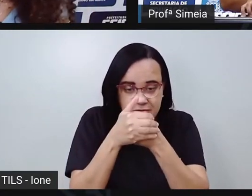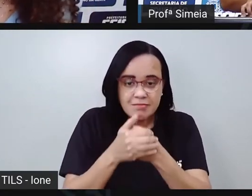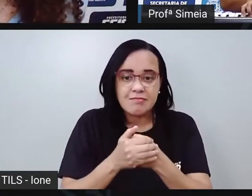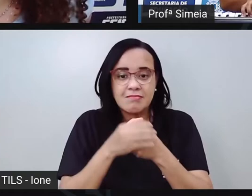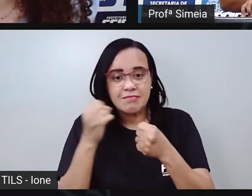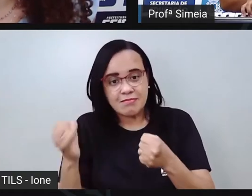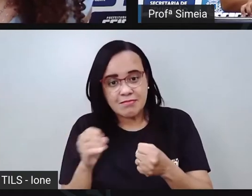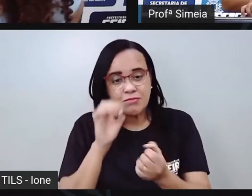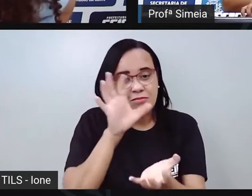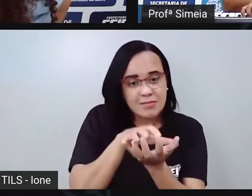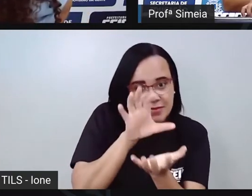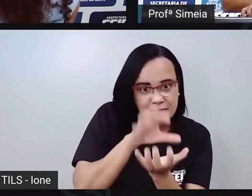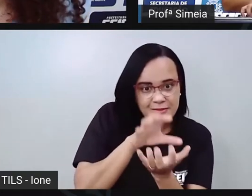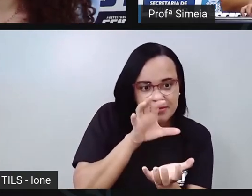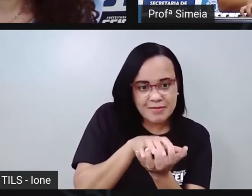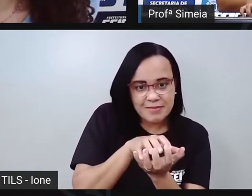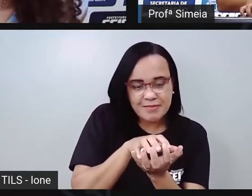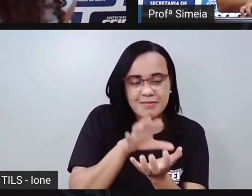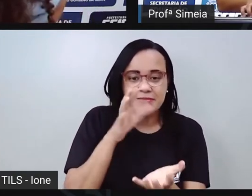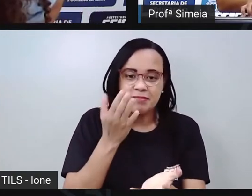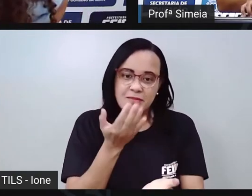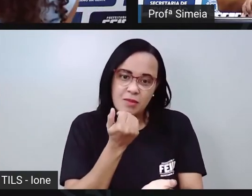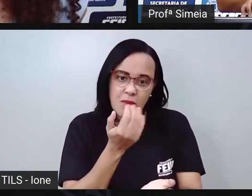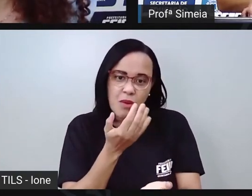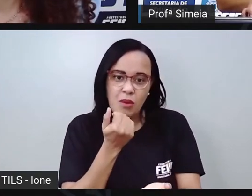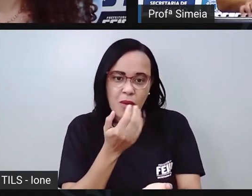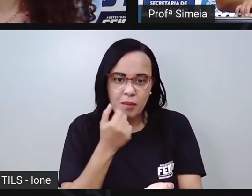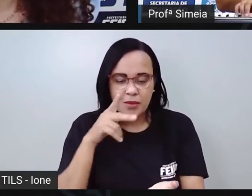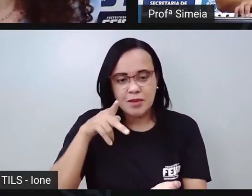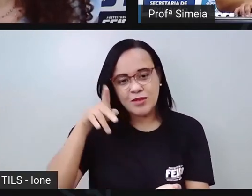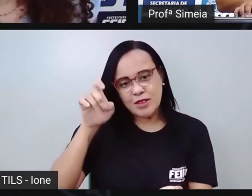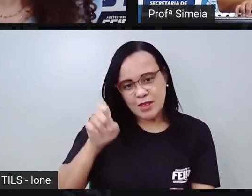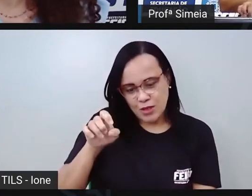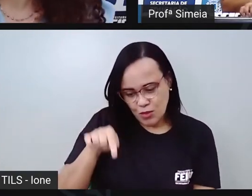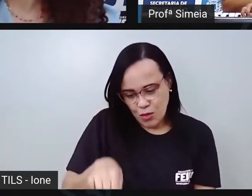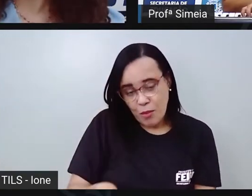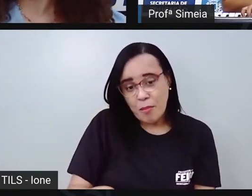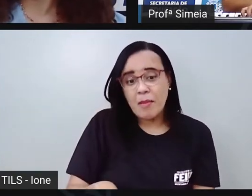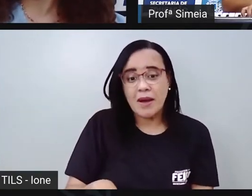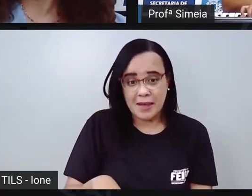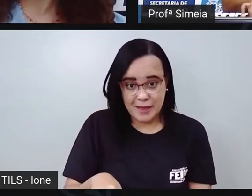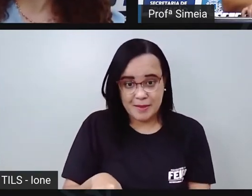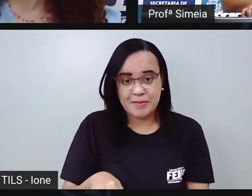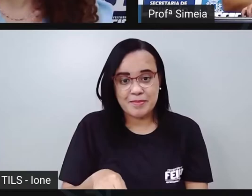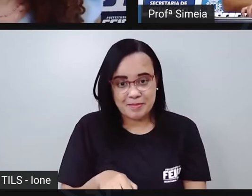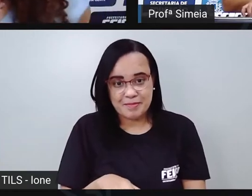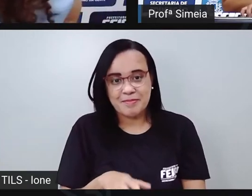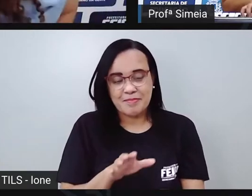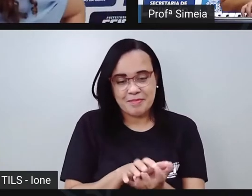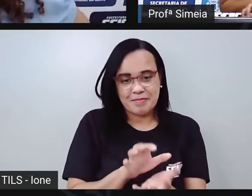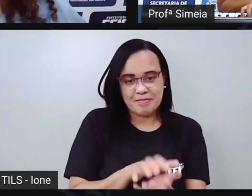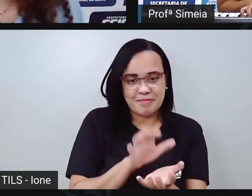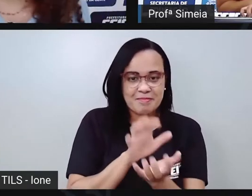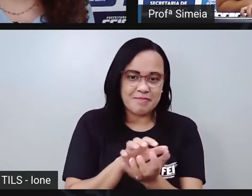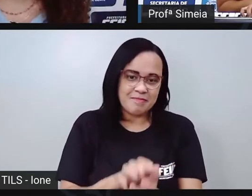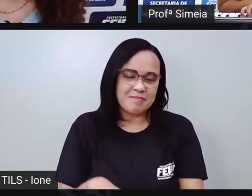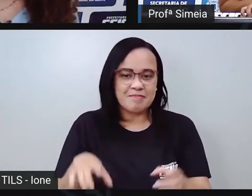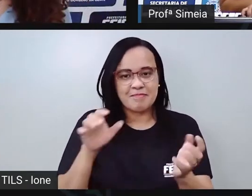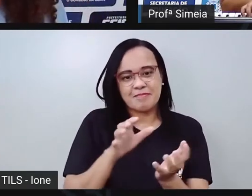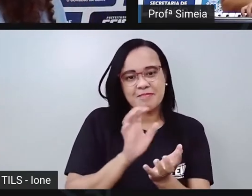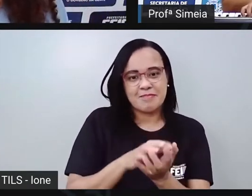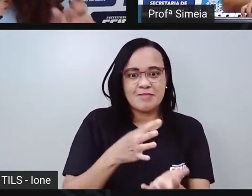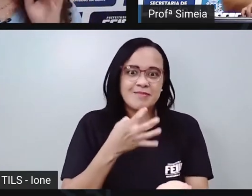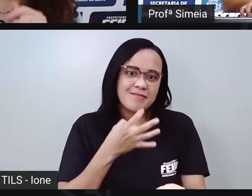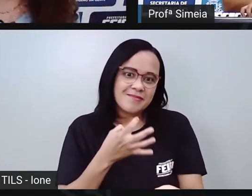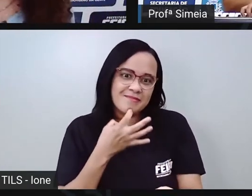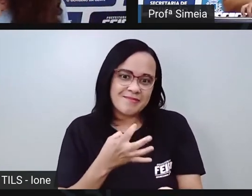e se não já cara como é suas costas do dedão do pé eu